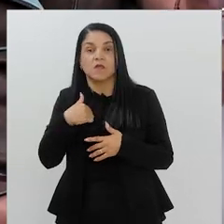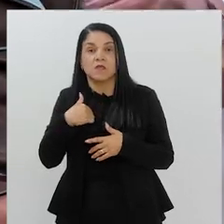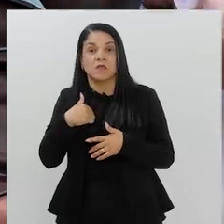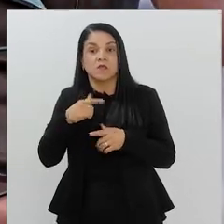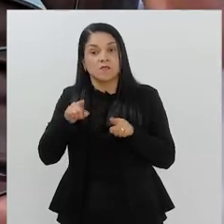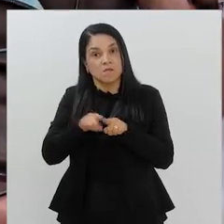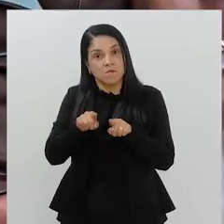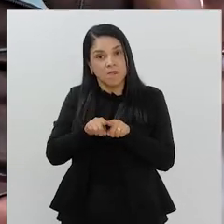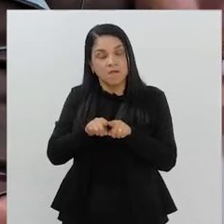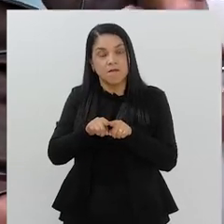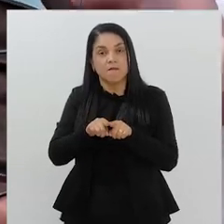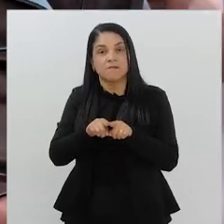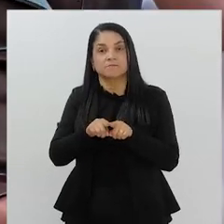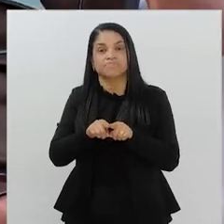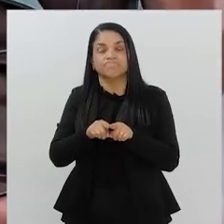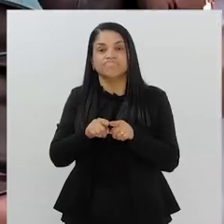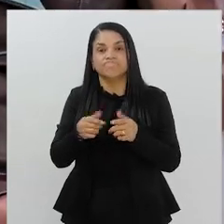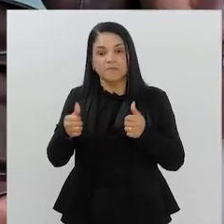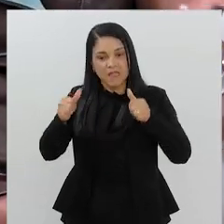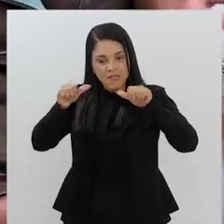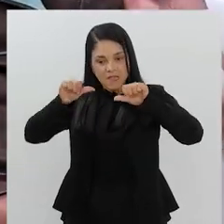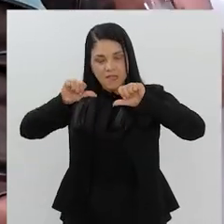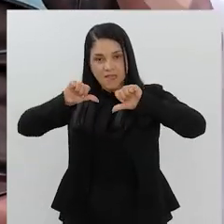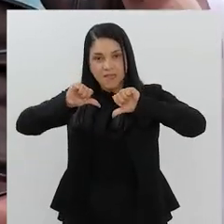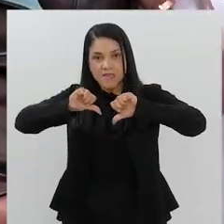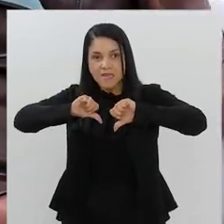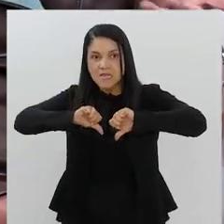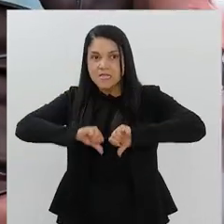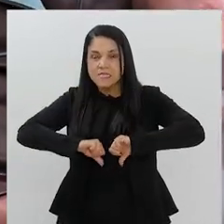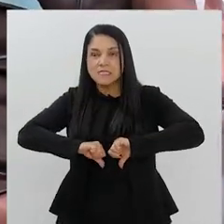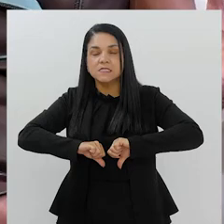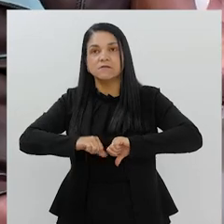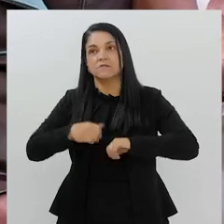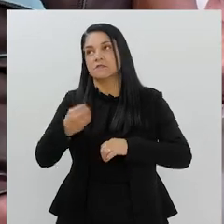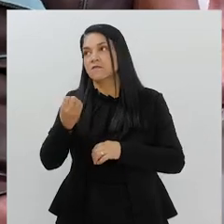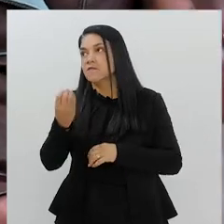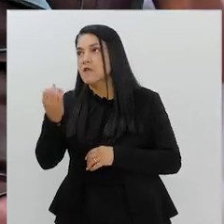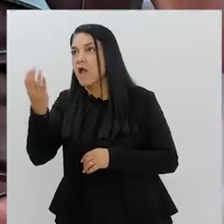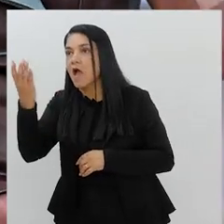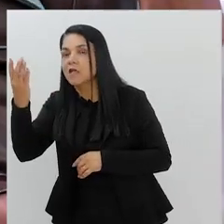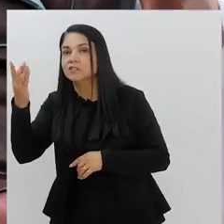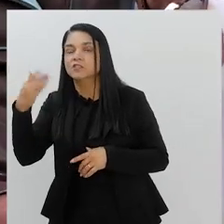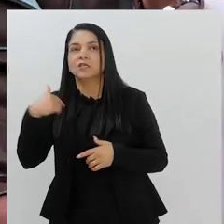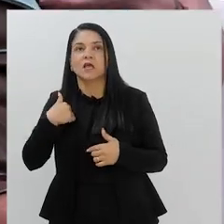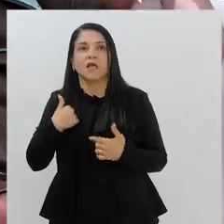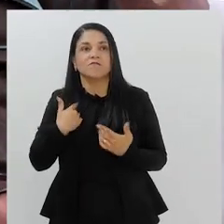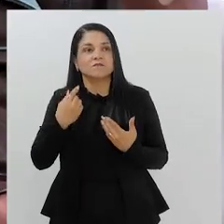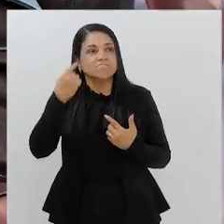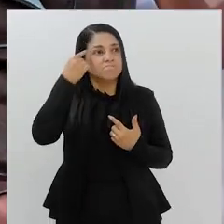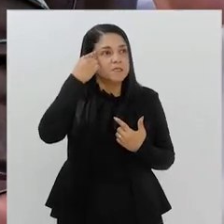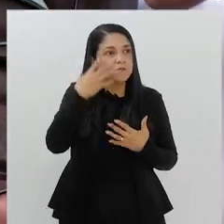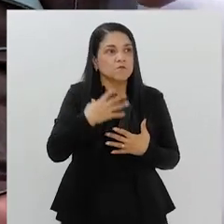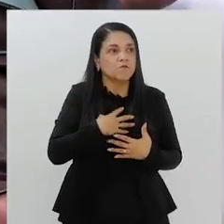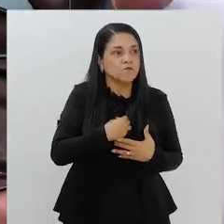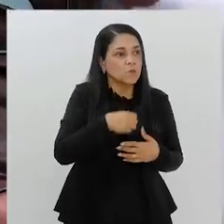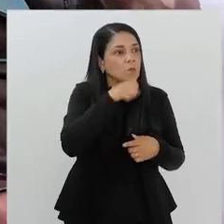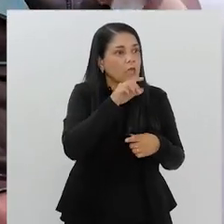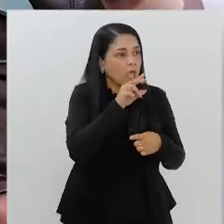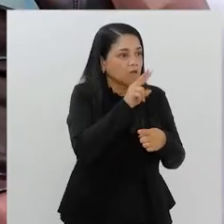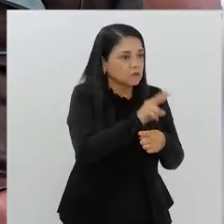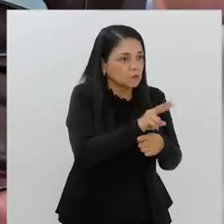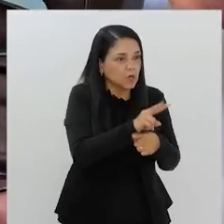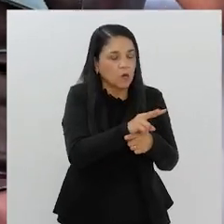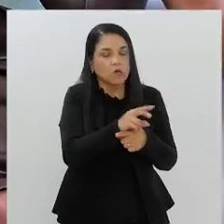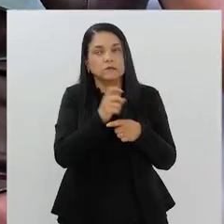você não tem uma crise né quando você vai vi já por necessidade de trabalho né dis assim mas meus filhos vão ficar então a pessoa